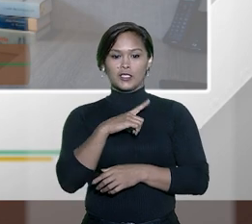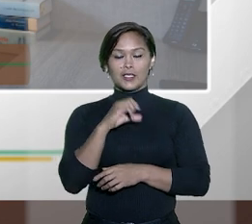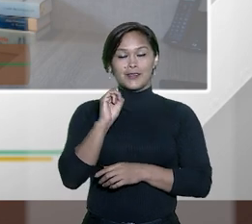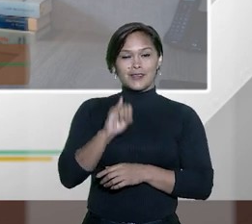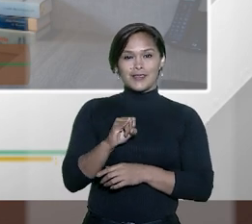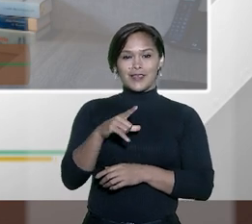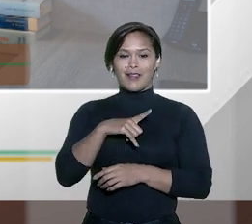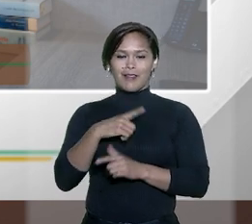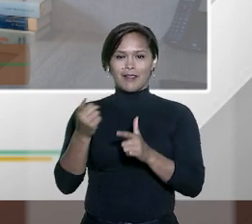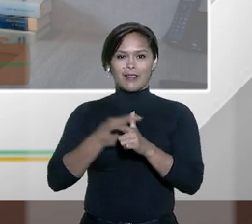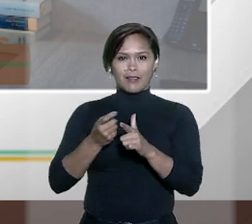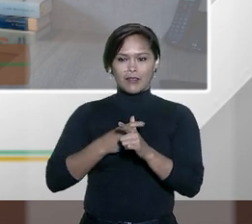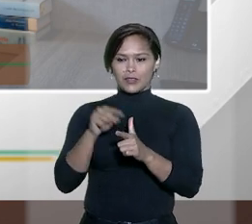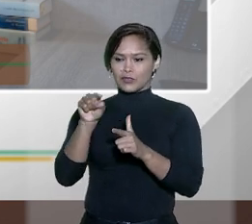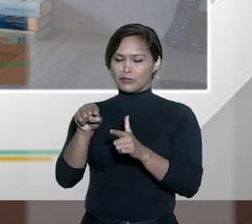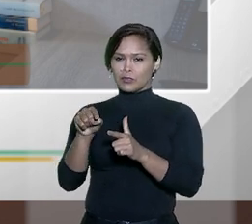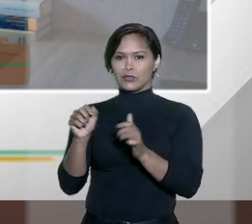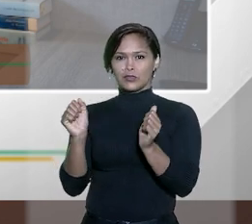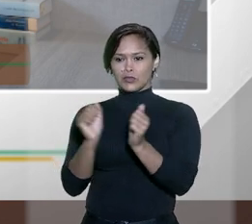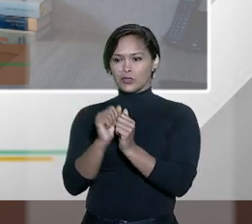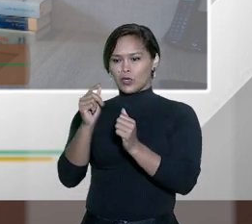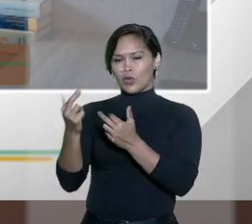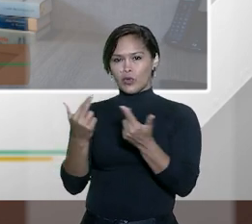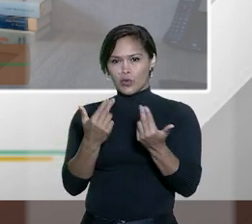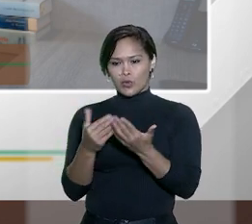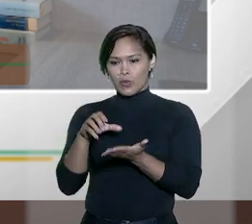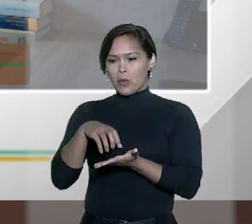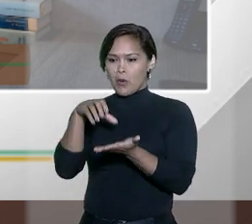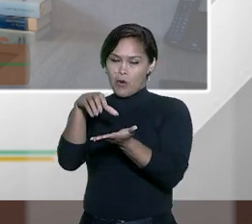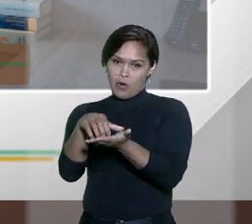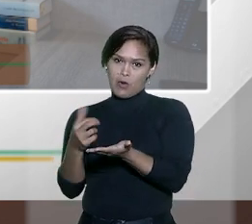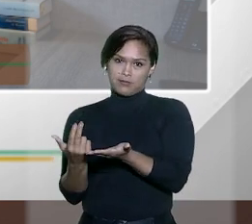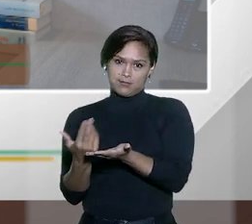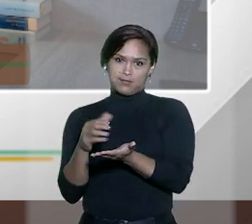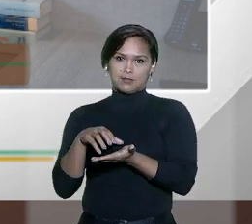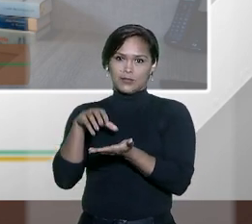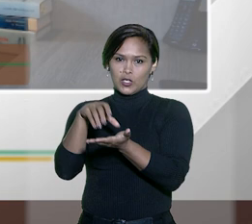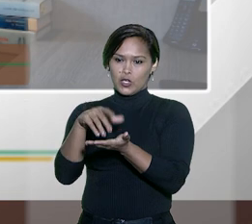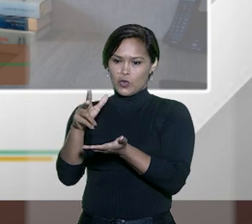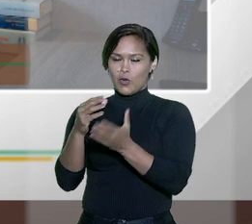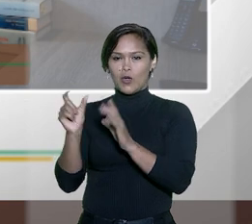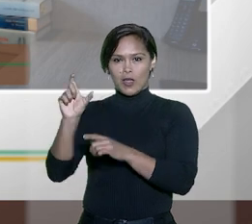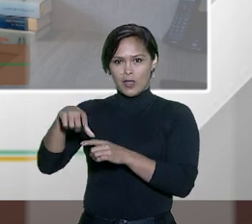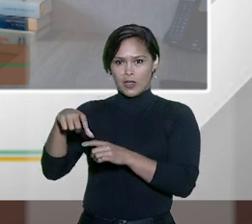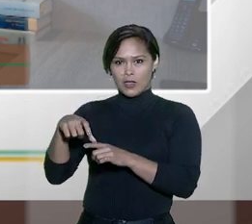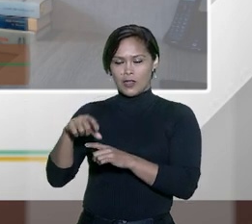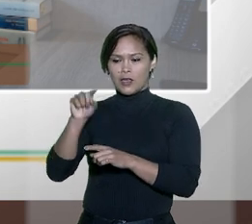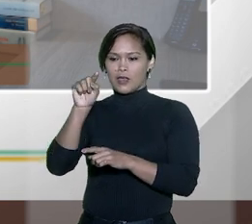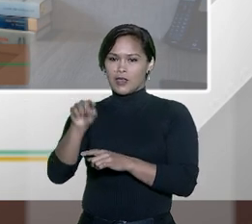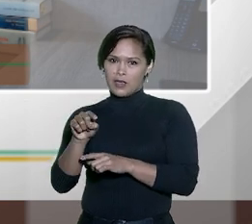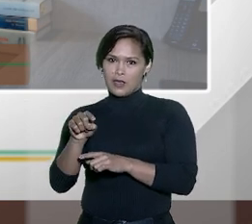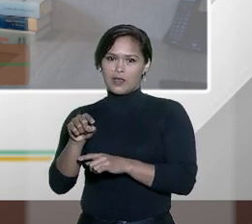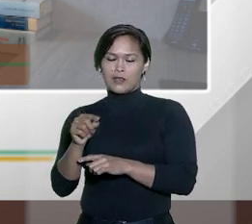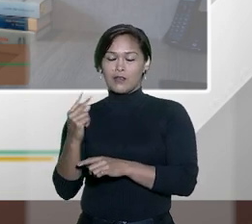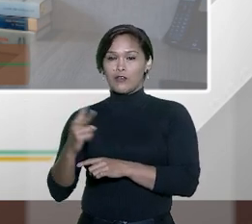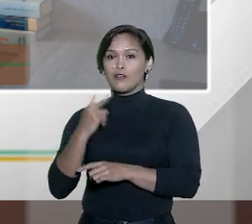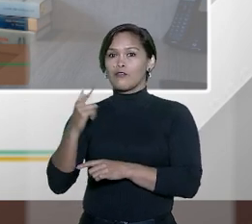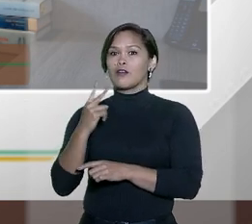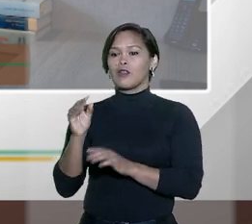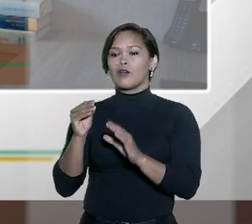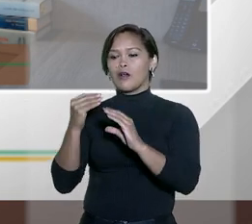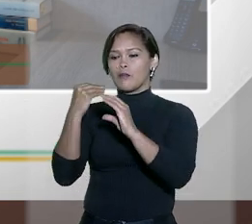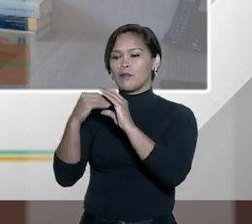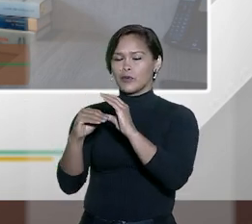tiver alguma dívida com o mesmo ente da qual ela é credora, esse valor tem que